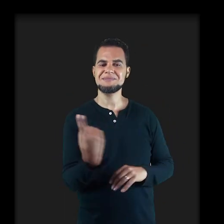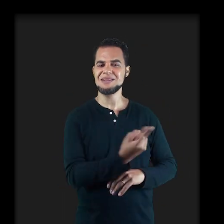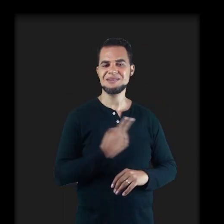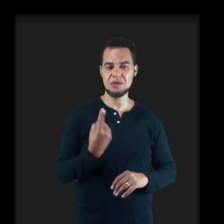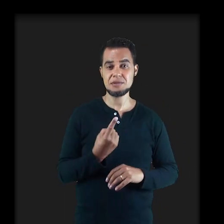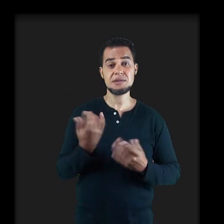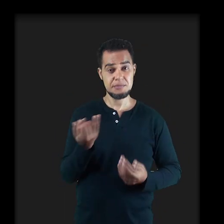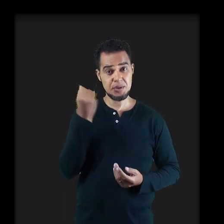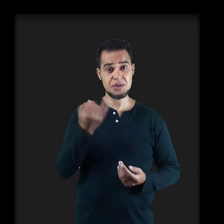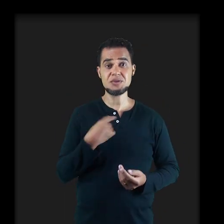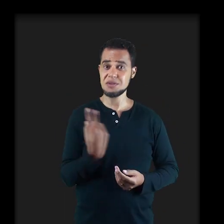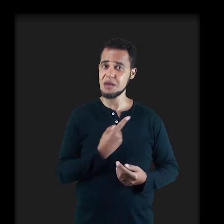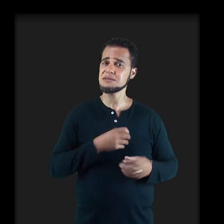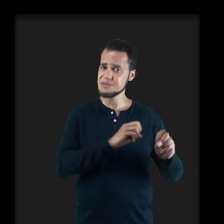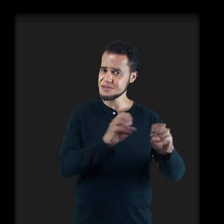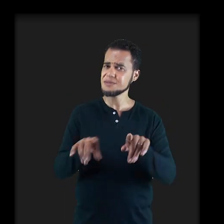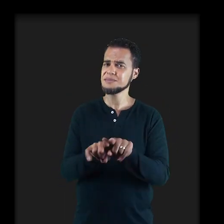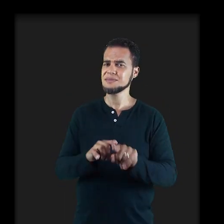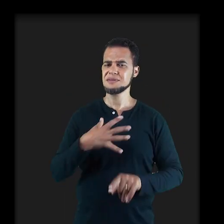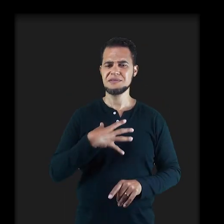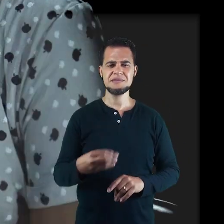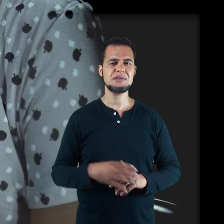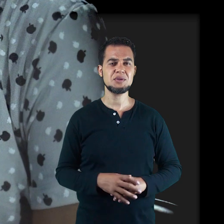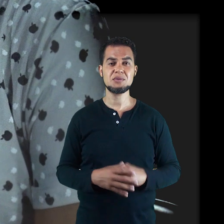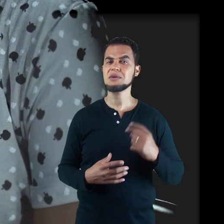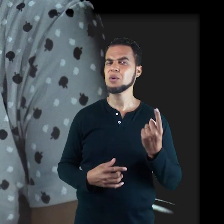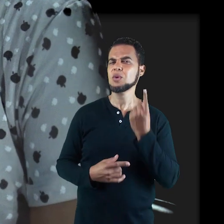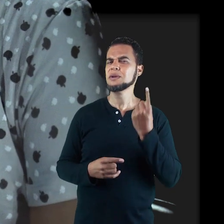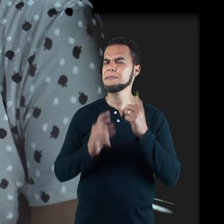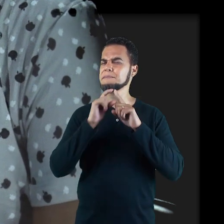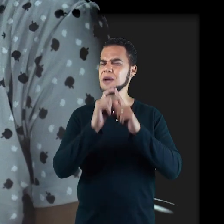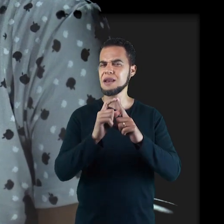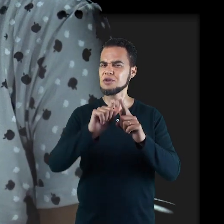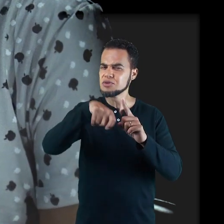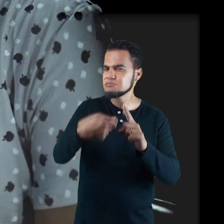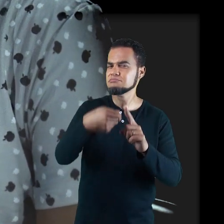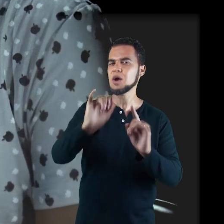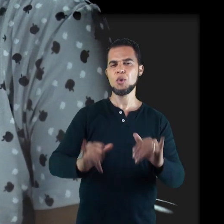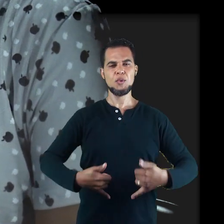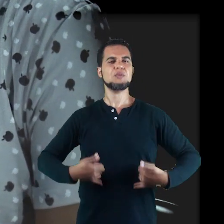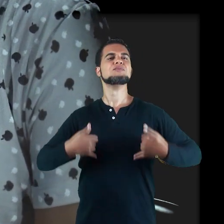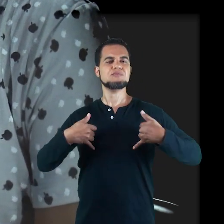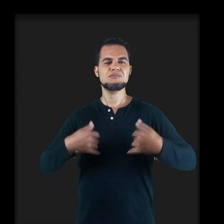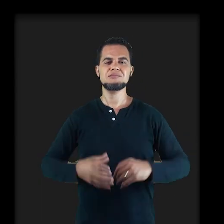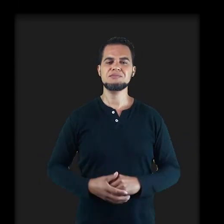que esses ensinamentos a gente passe para frente para os nossos filhos. A única palavra que eu defino tudo isso é